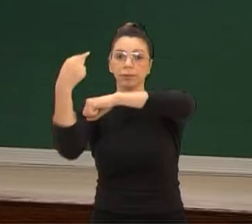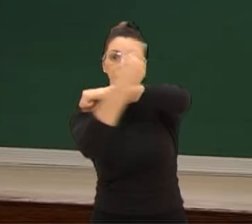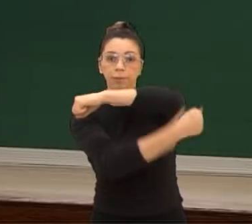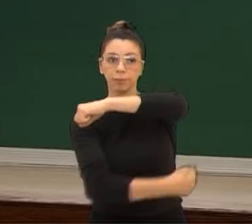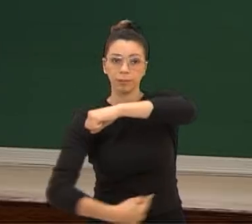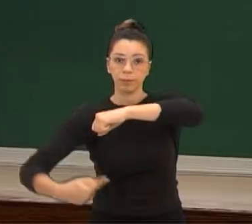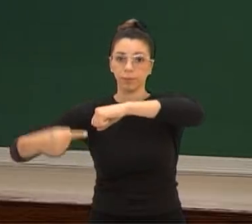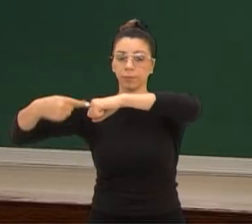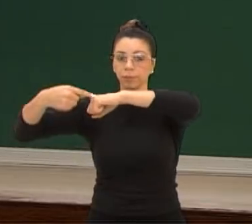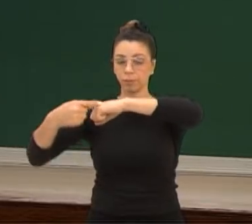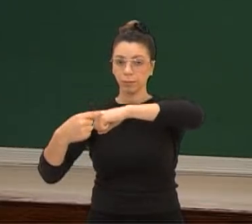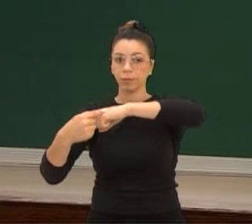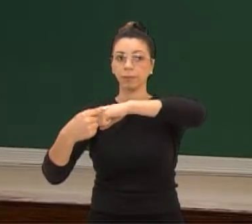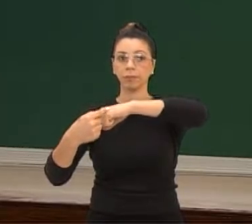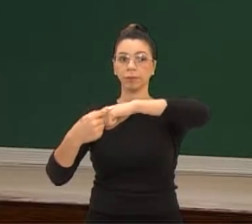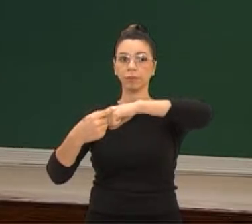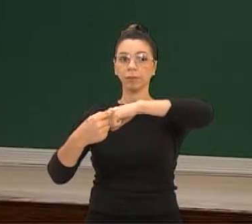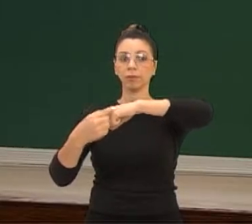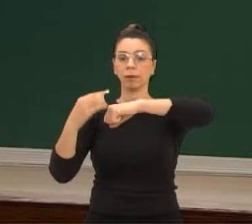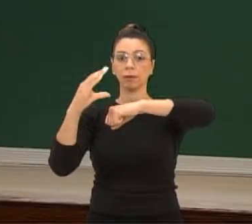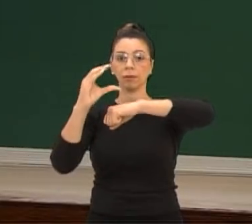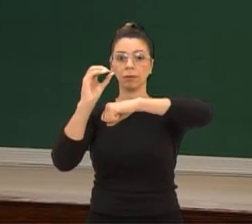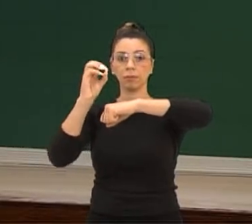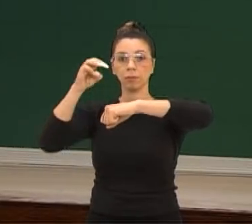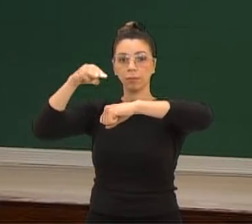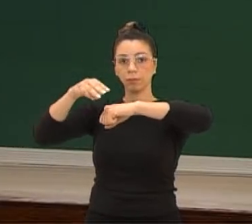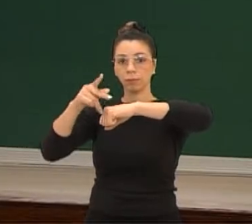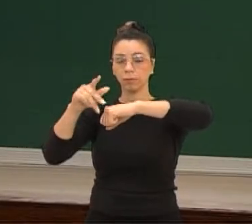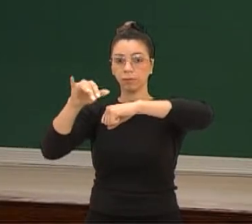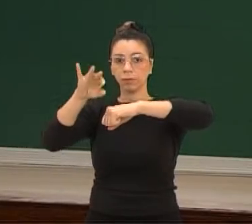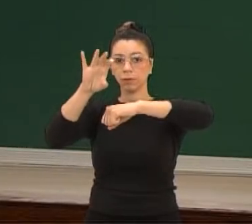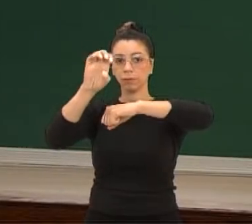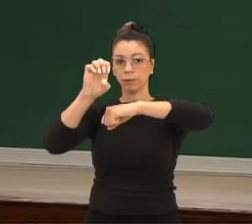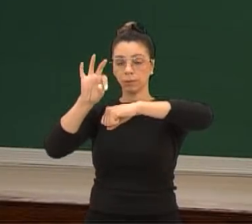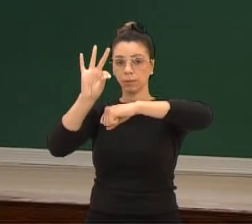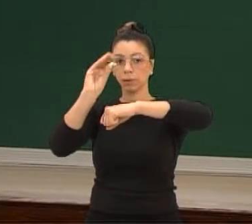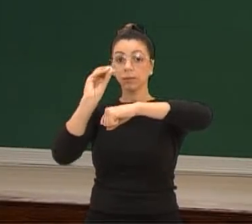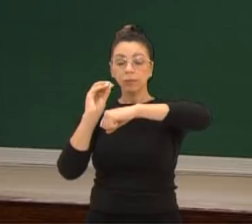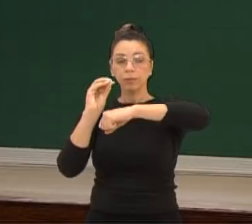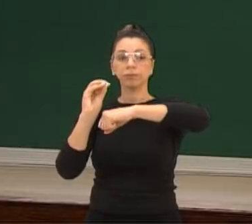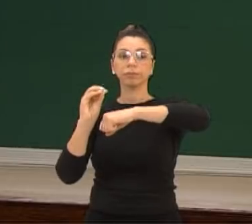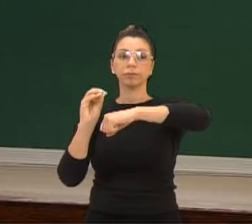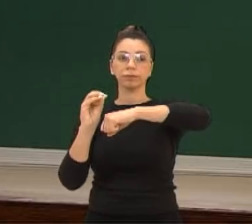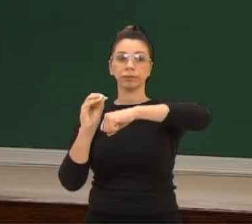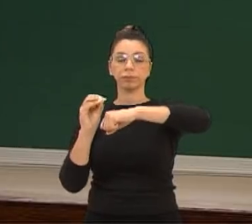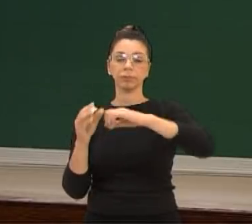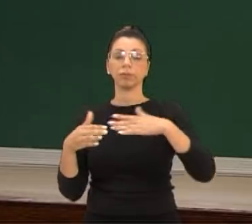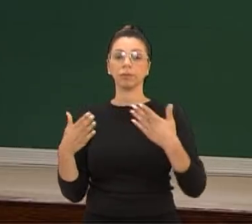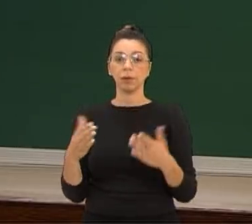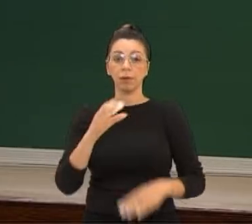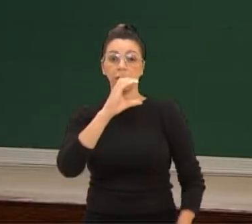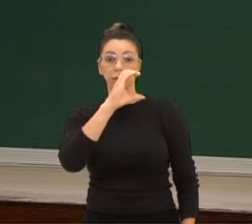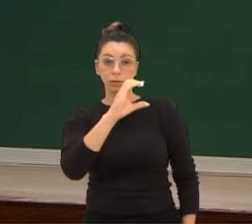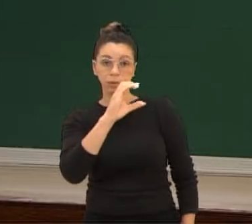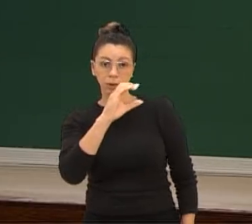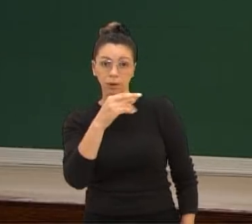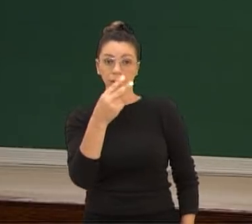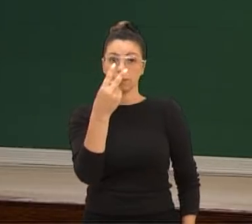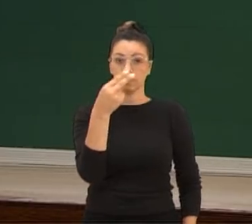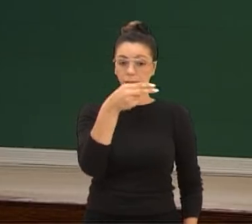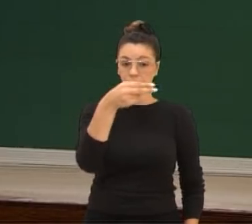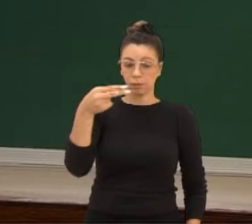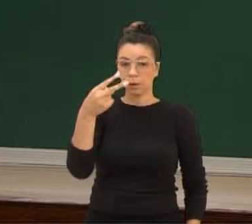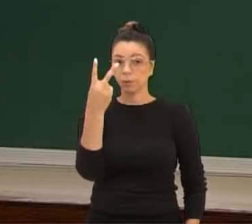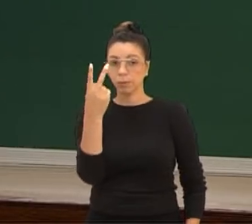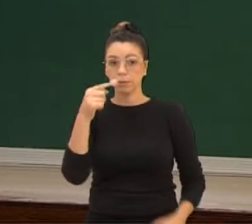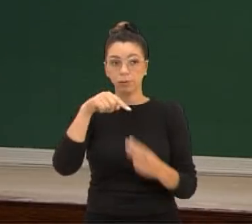da circunferência também dessa maneira. Comprimento da circunferência é igual a 2 vezes o